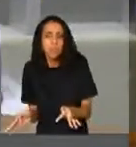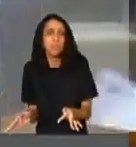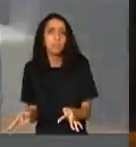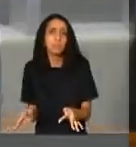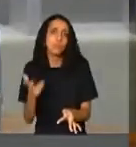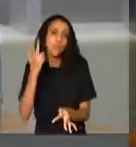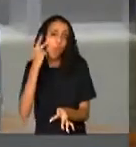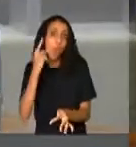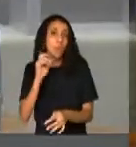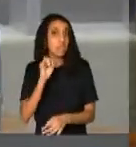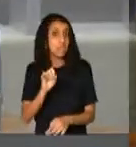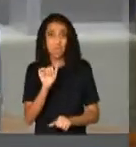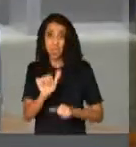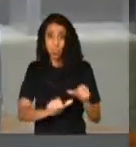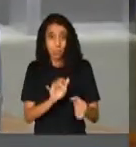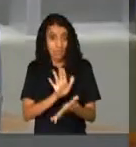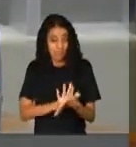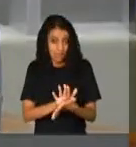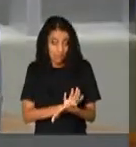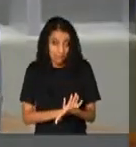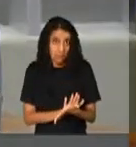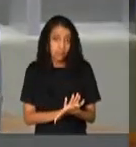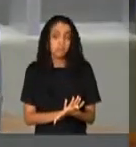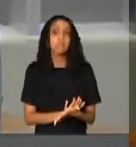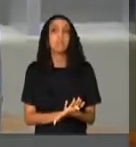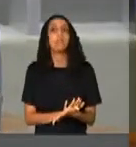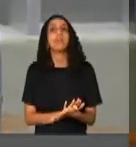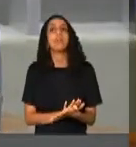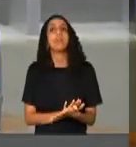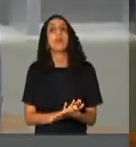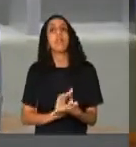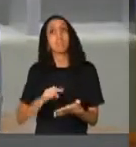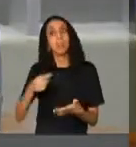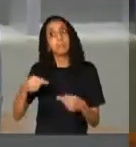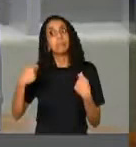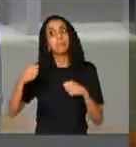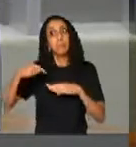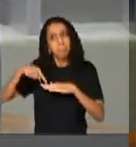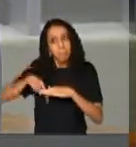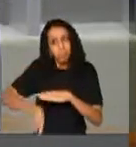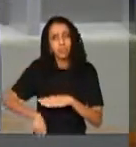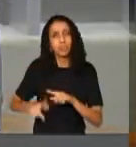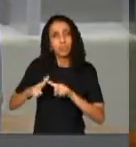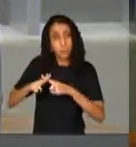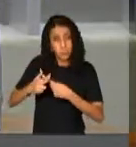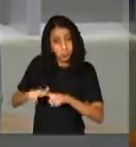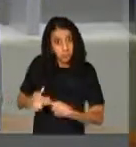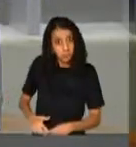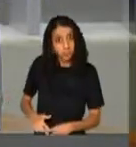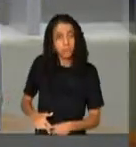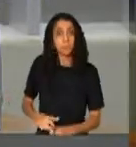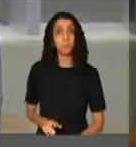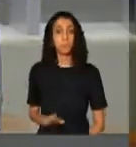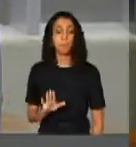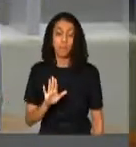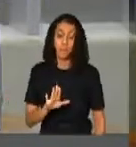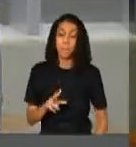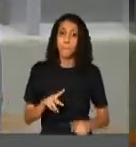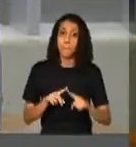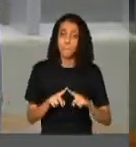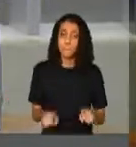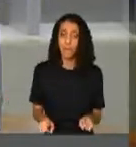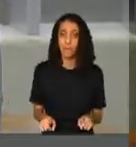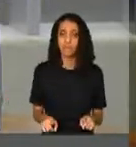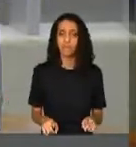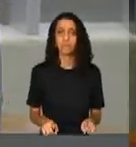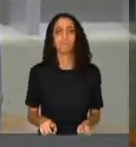ajustes, às vezes você tem a necessidade de ajustes mais profundos. Mas o que se quer aqui analisar